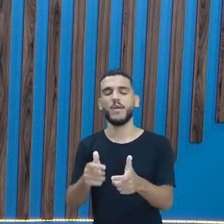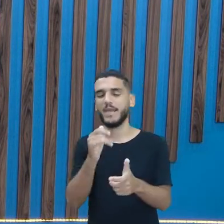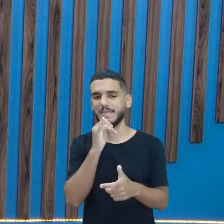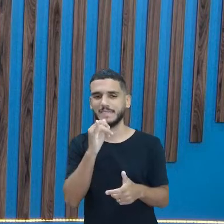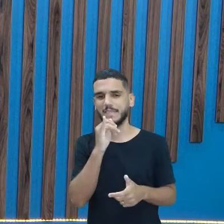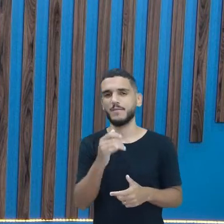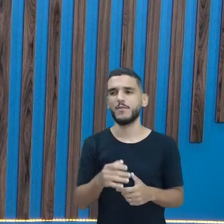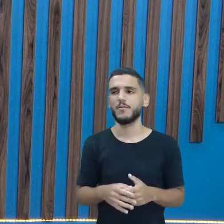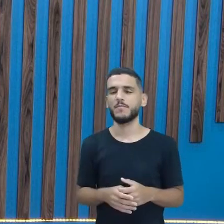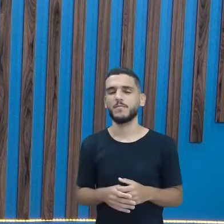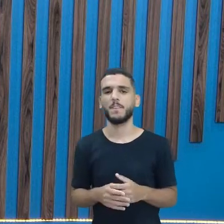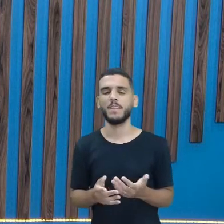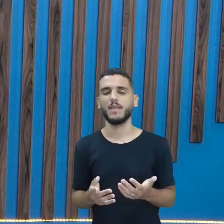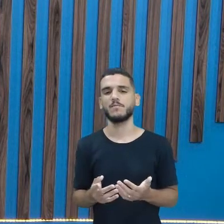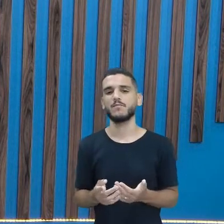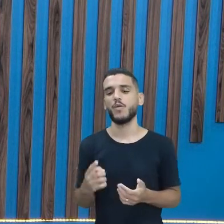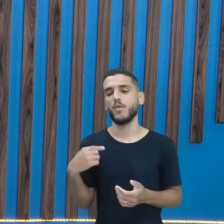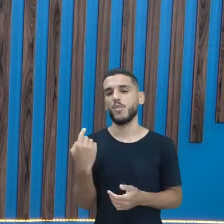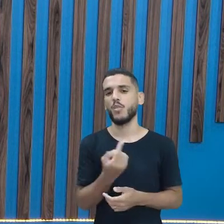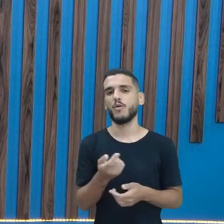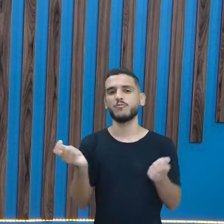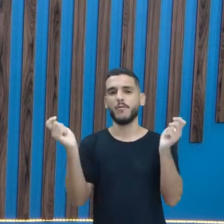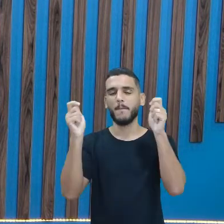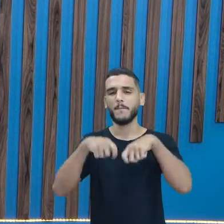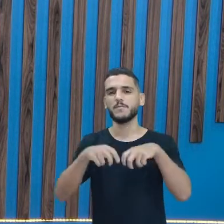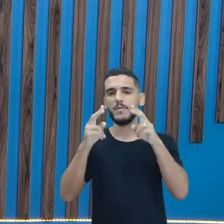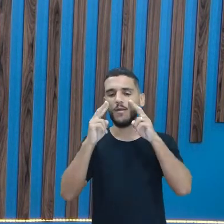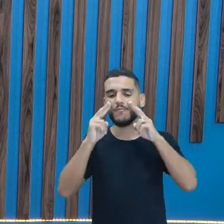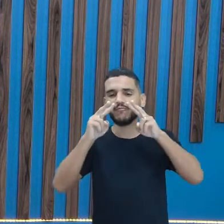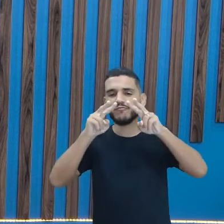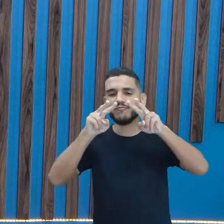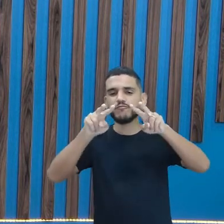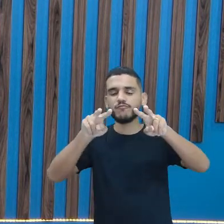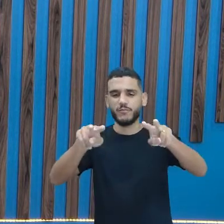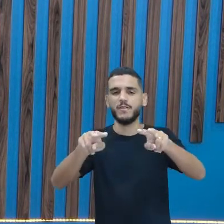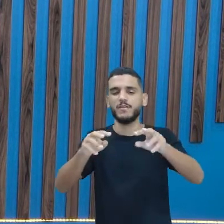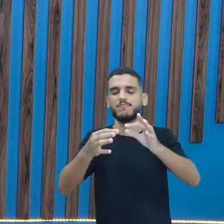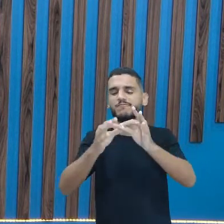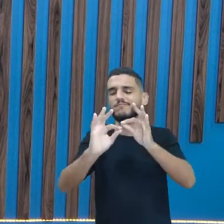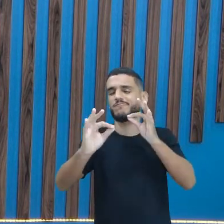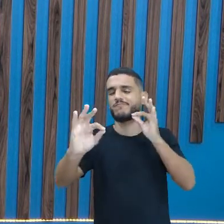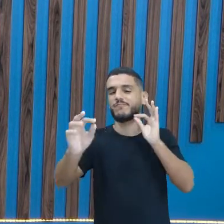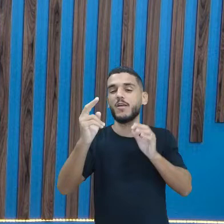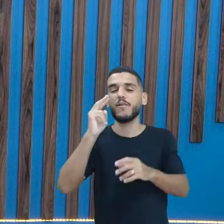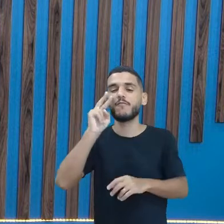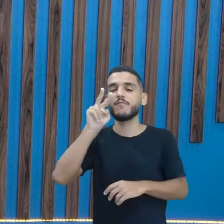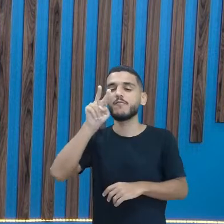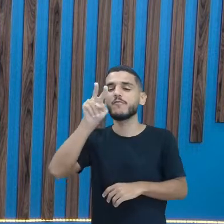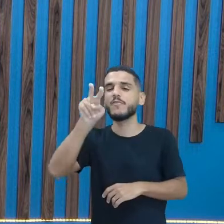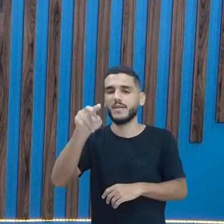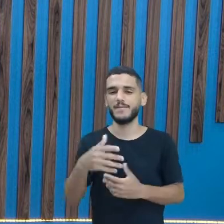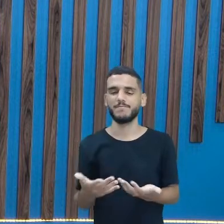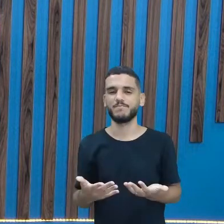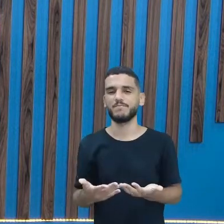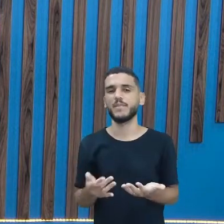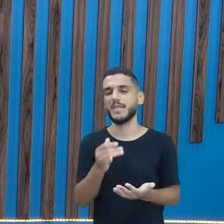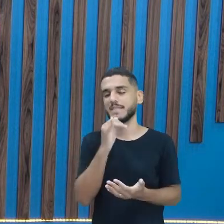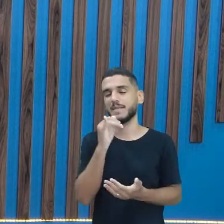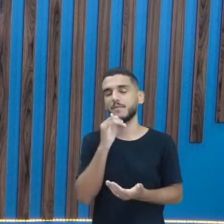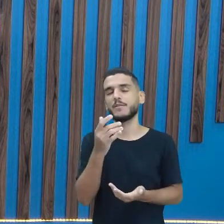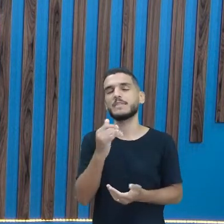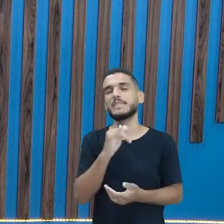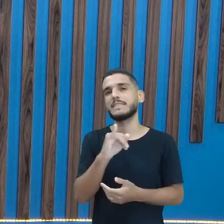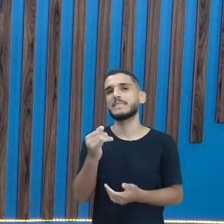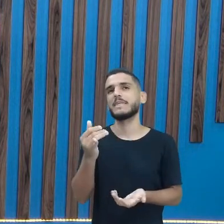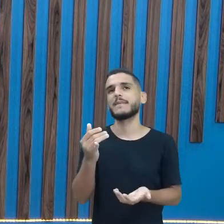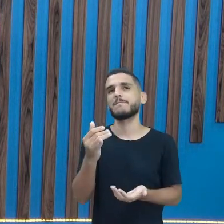seja, é o que sua visão alcança, né? Quando a gente fala em paisagem, às vezes a gente pensa assim, em um bosque, né? Em